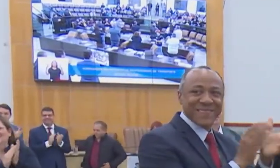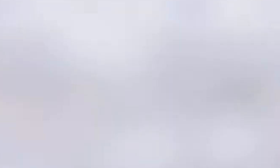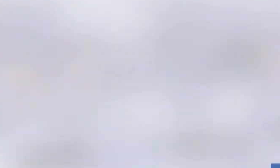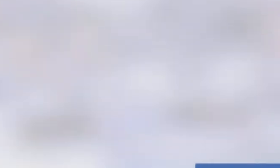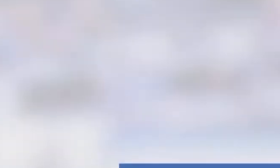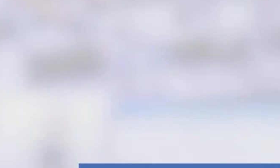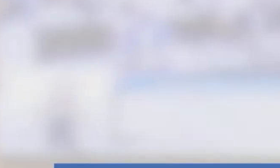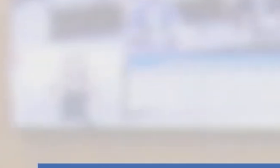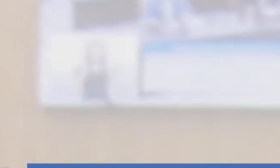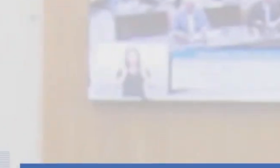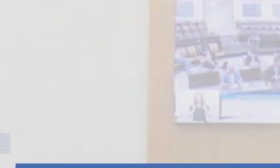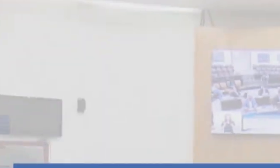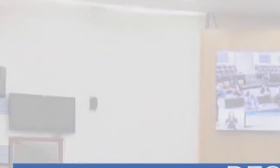próxima semana.